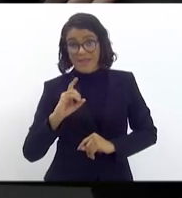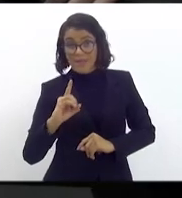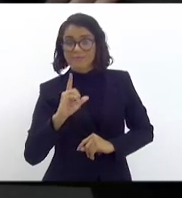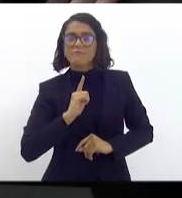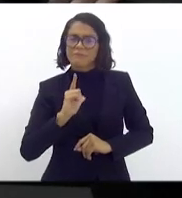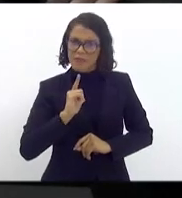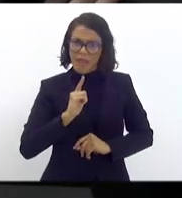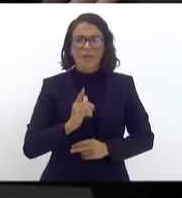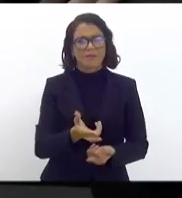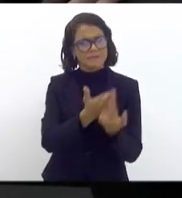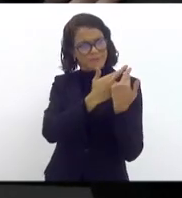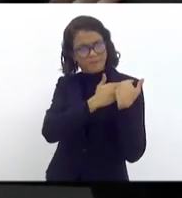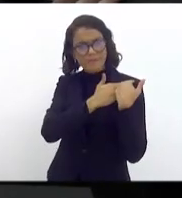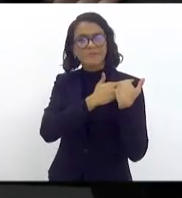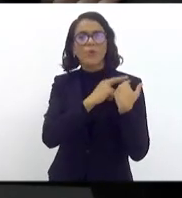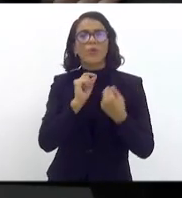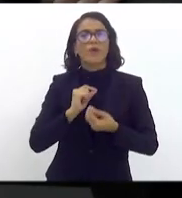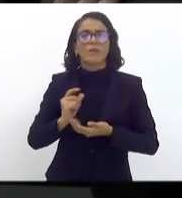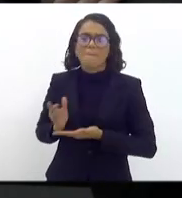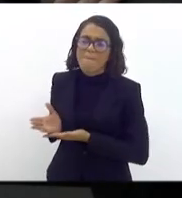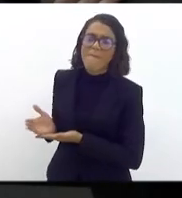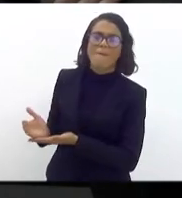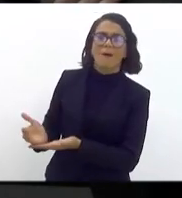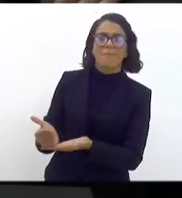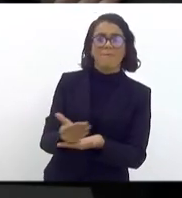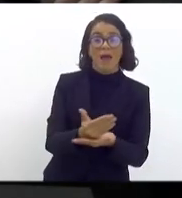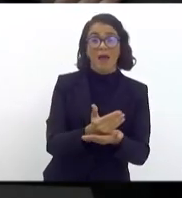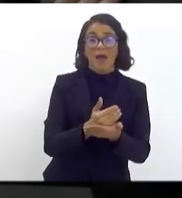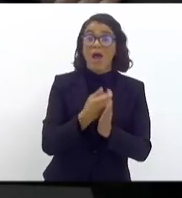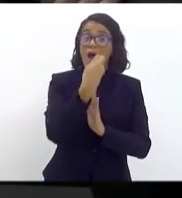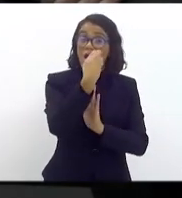atribuição para arrecadar as obras que são...